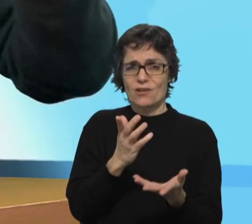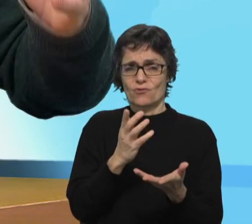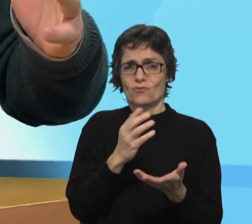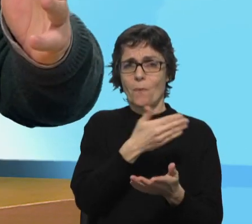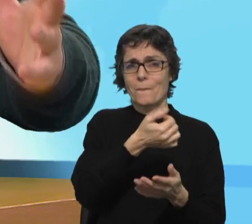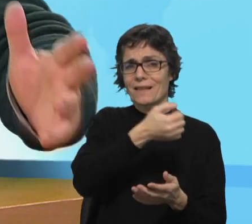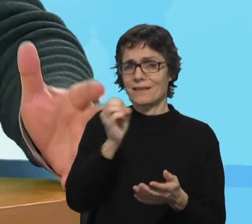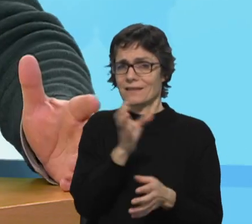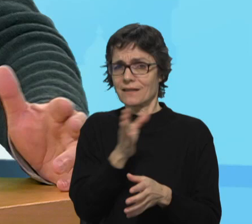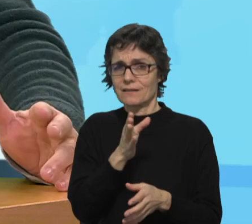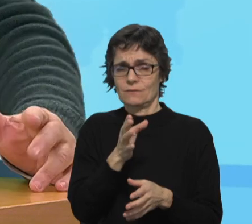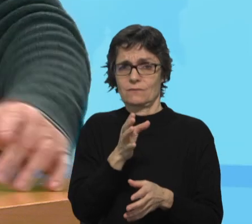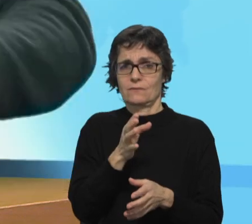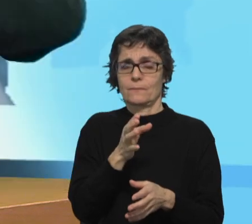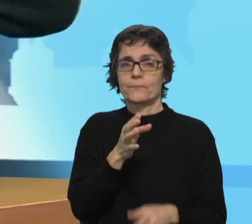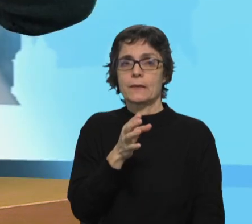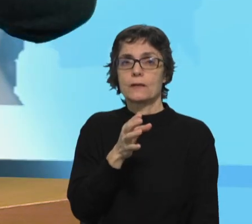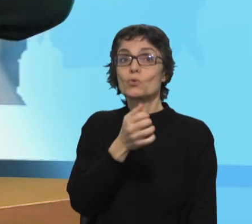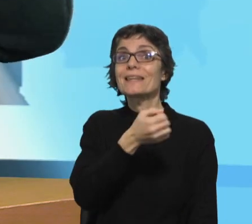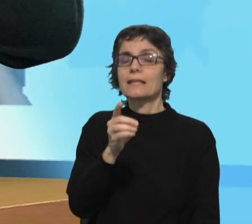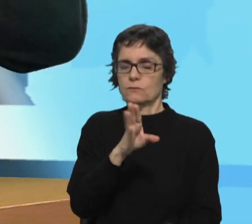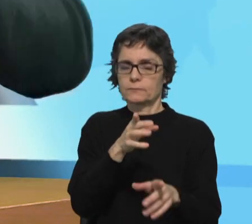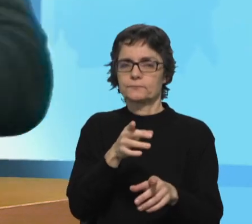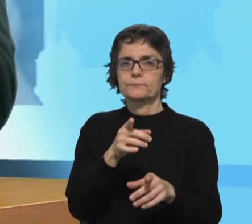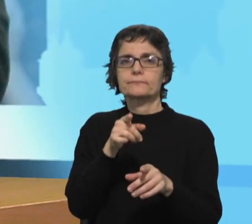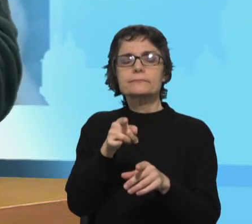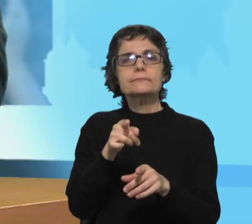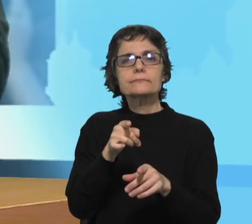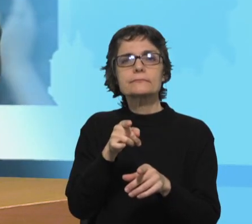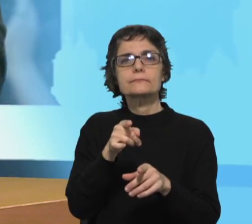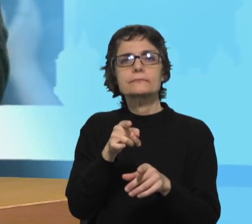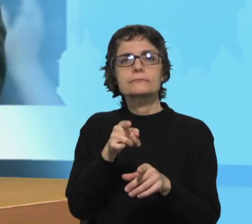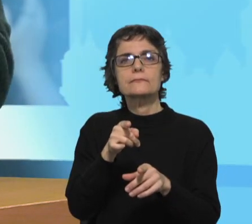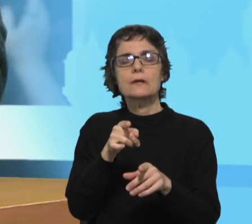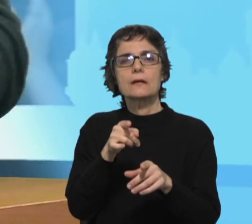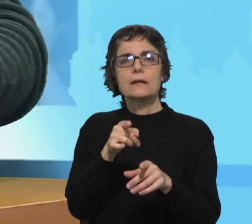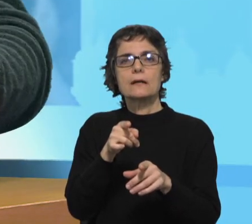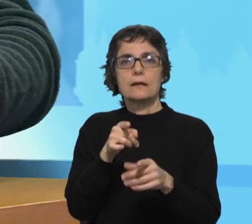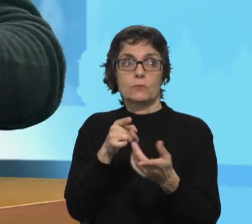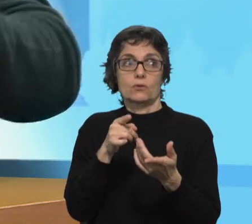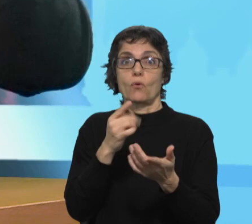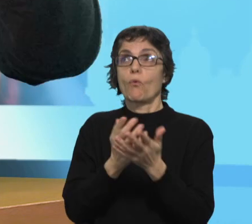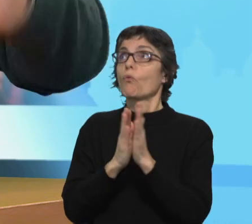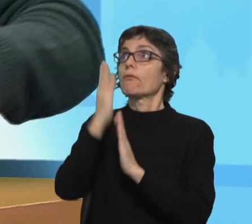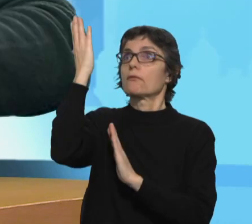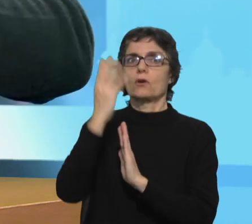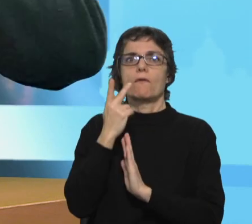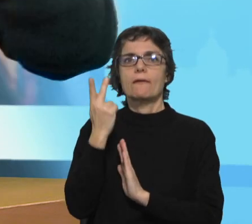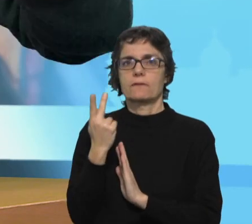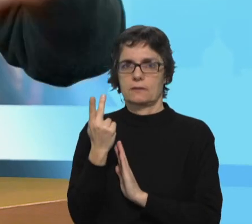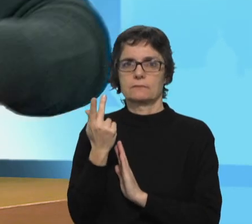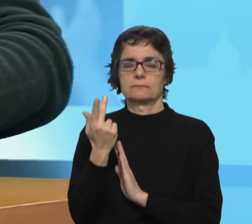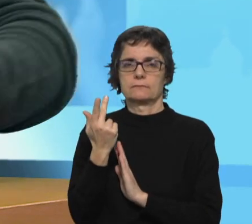Morte e ressurreição de Jesus, não é? A vida, o Deus da vida, de que as leituras da Quaresma também falam, a preparar a Páscoa.